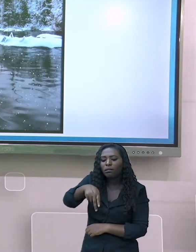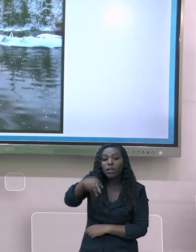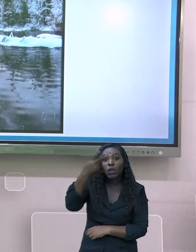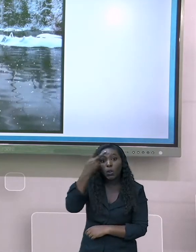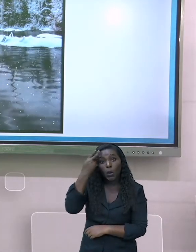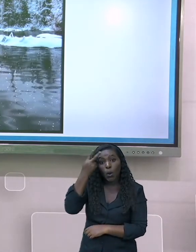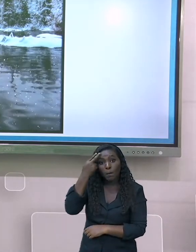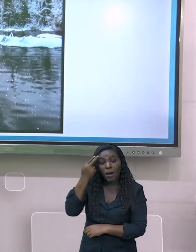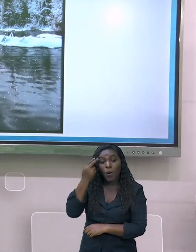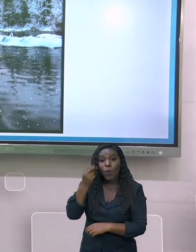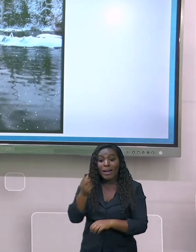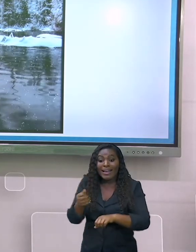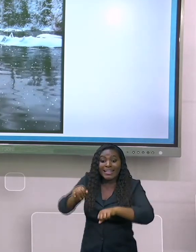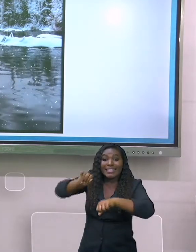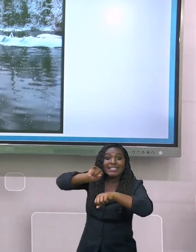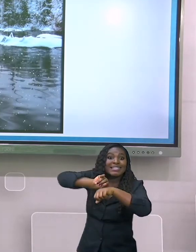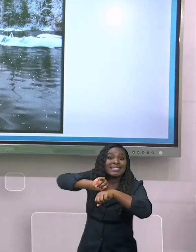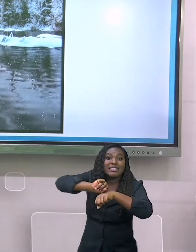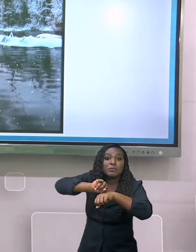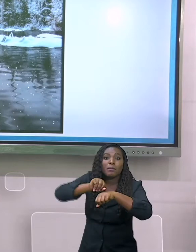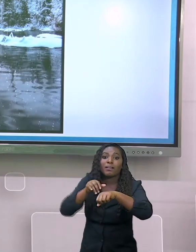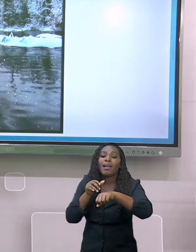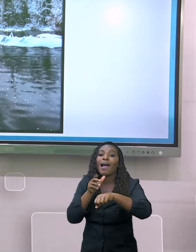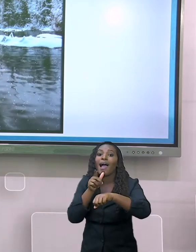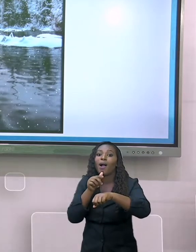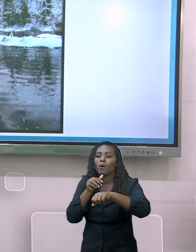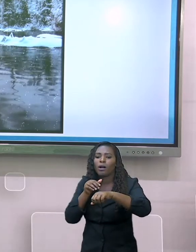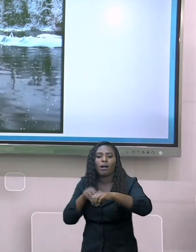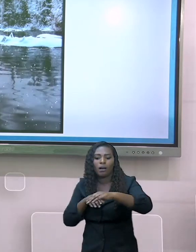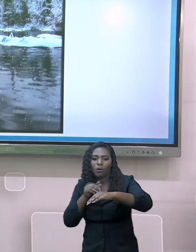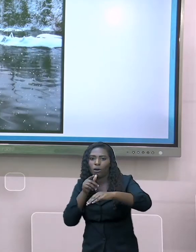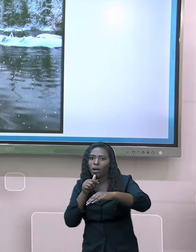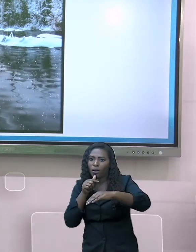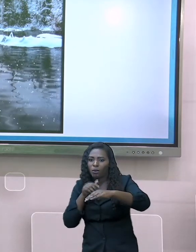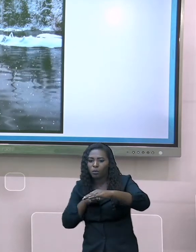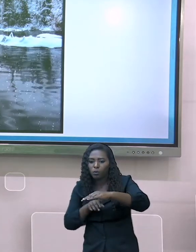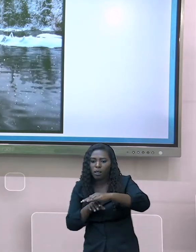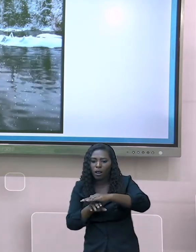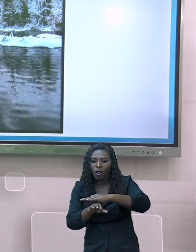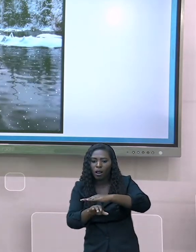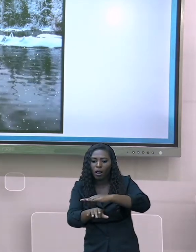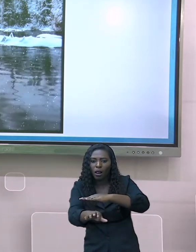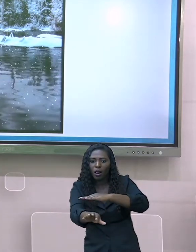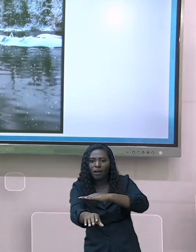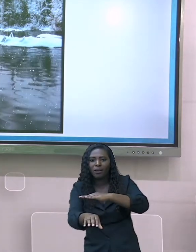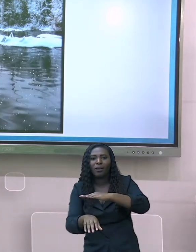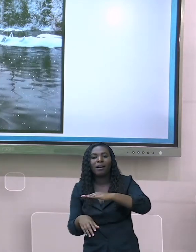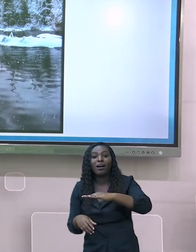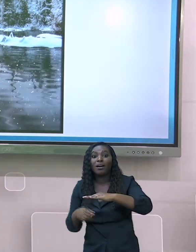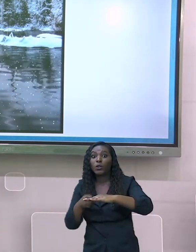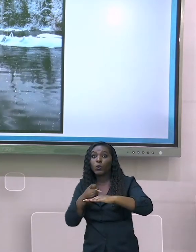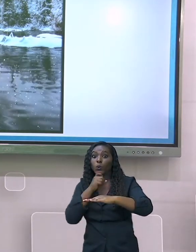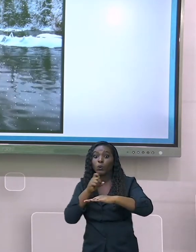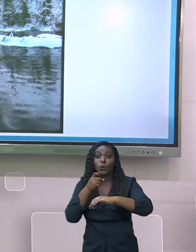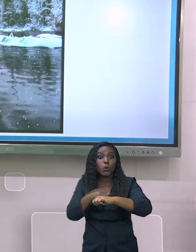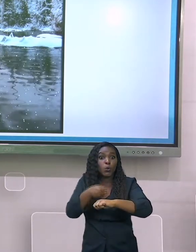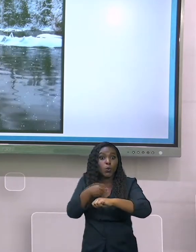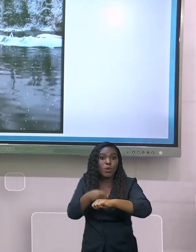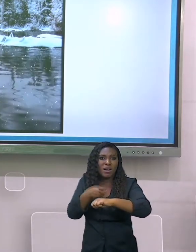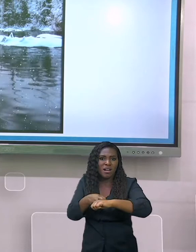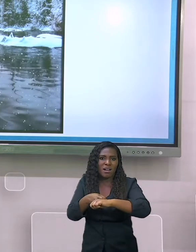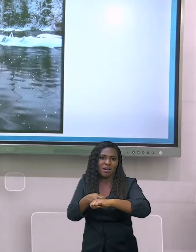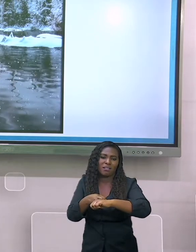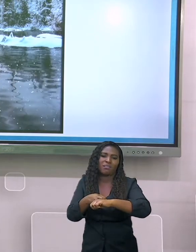quê? É o que eu acabei de falar, é o clima interferindo na distribuição da população e até